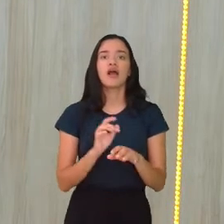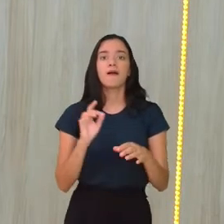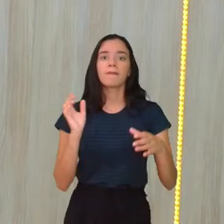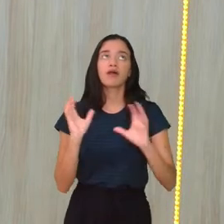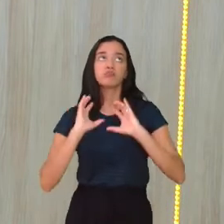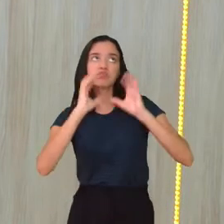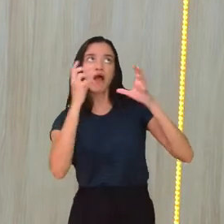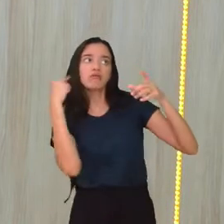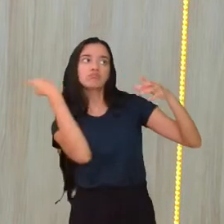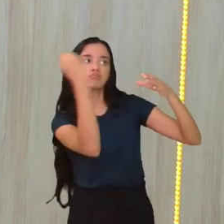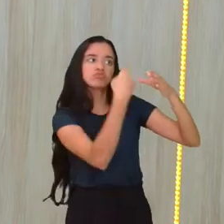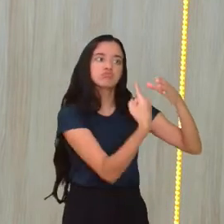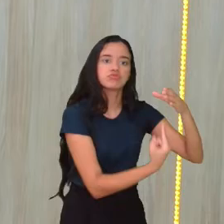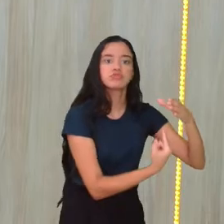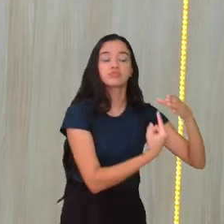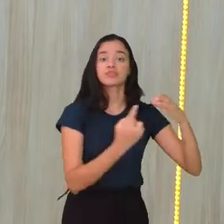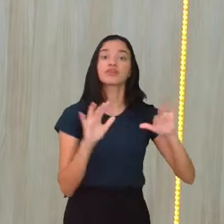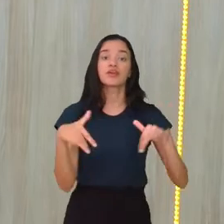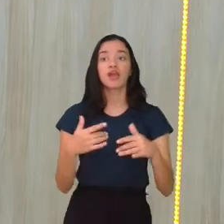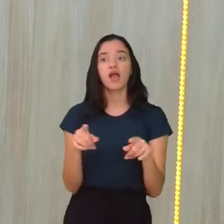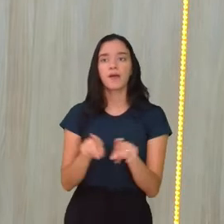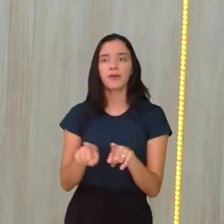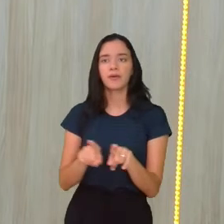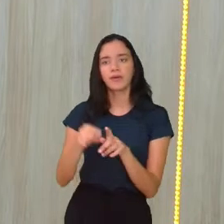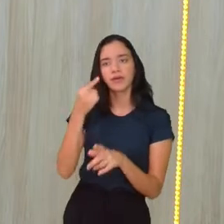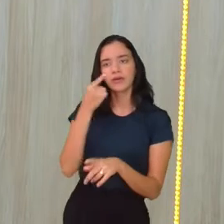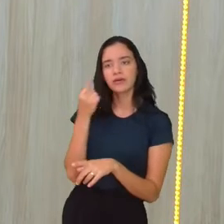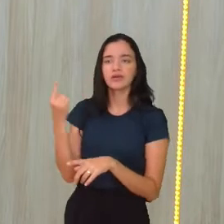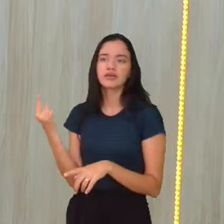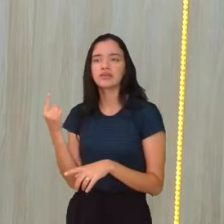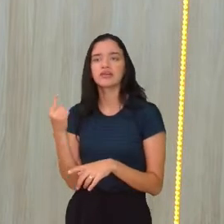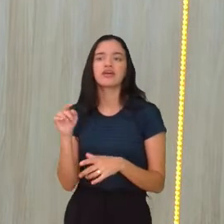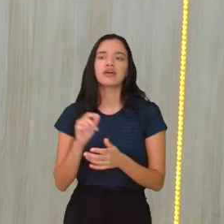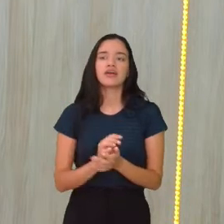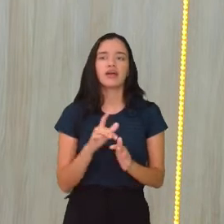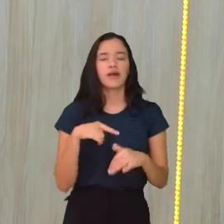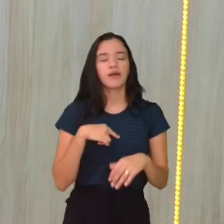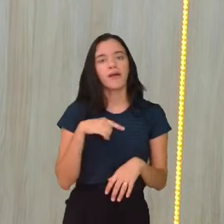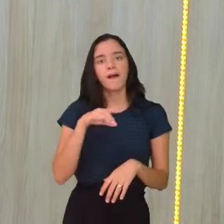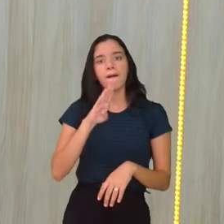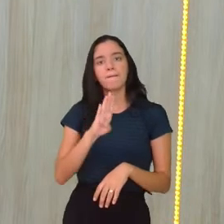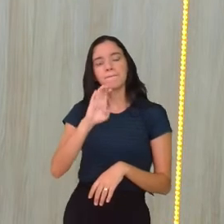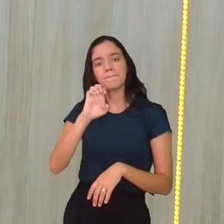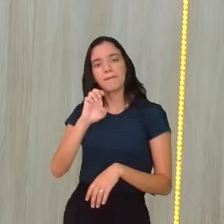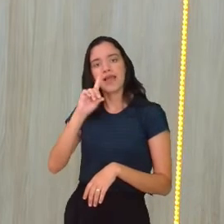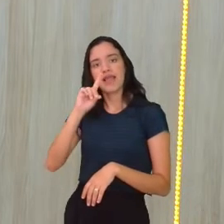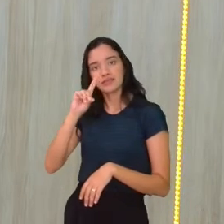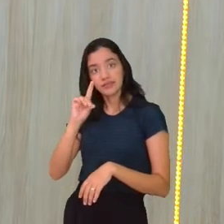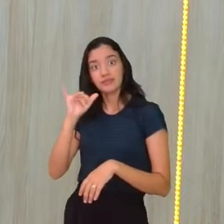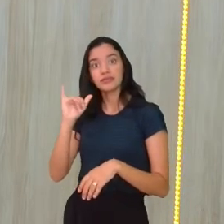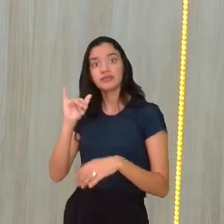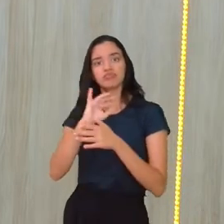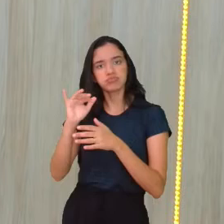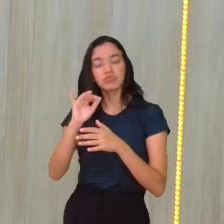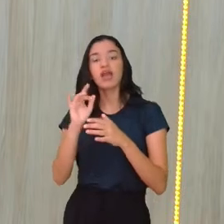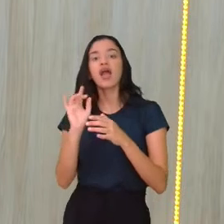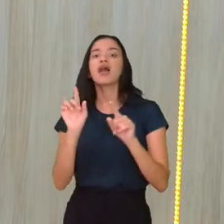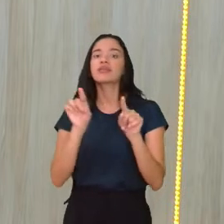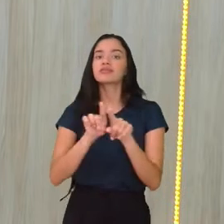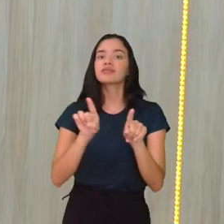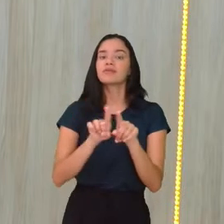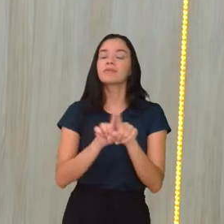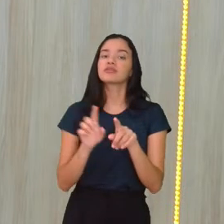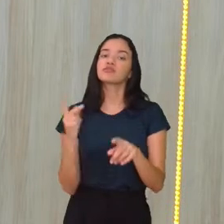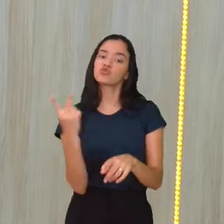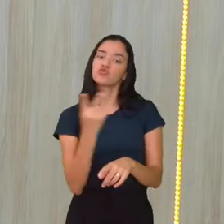dupla. Então, o badminton, por exemplo, é uma modalidade que tem individual e tem dupla. E aí, quando a gente fala de dupla, a gente